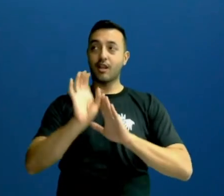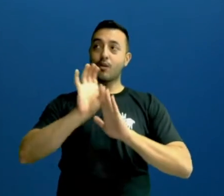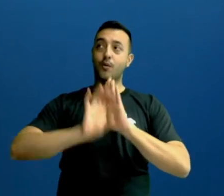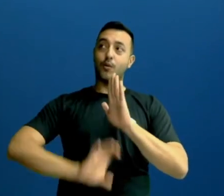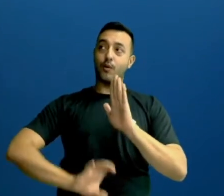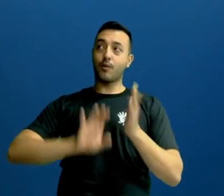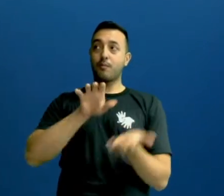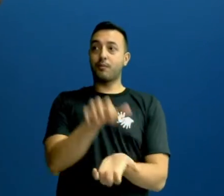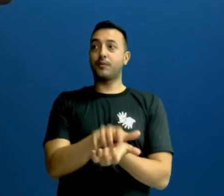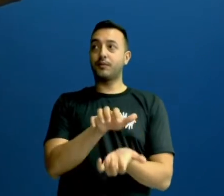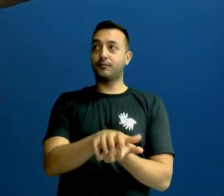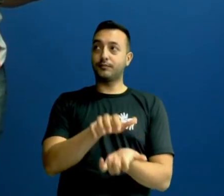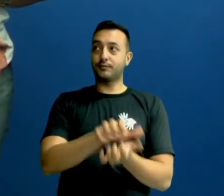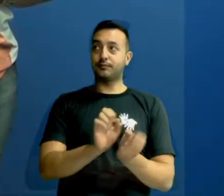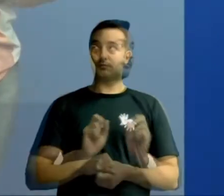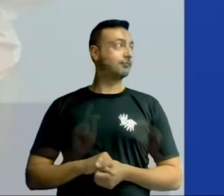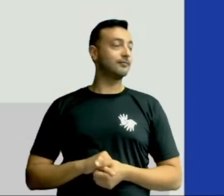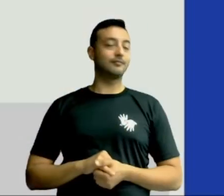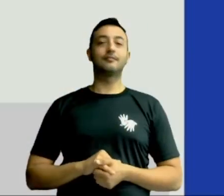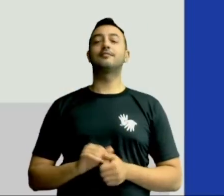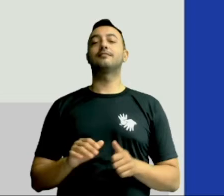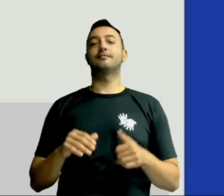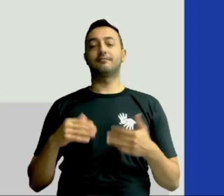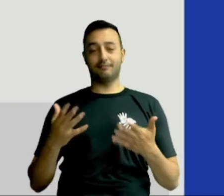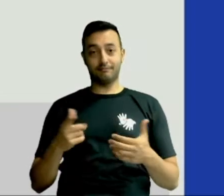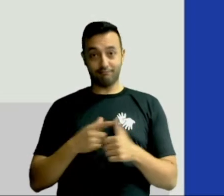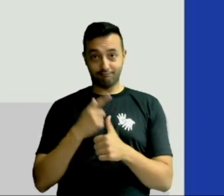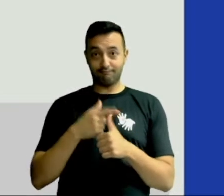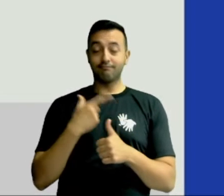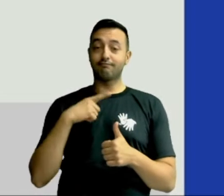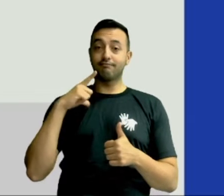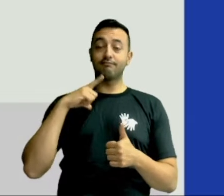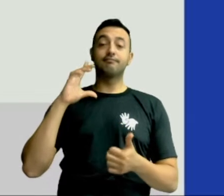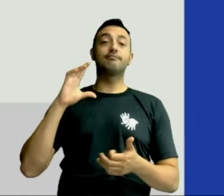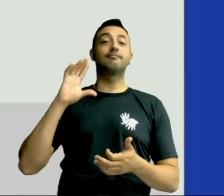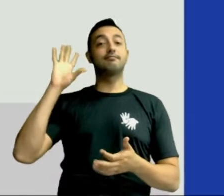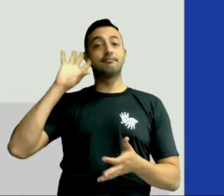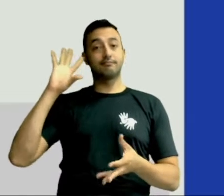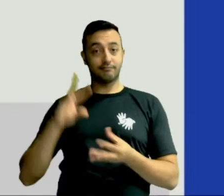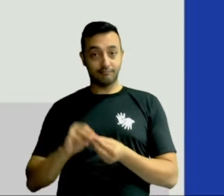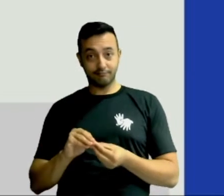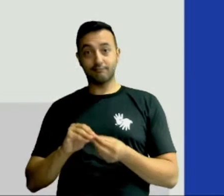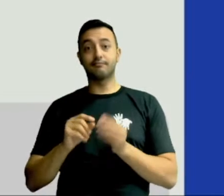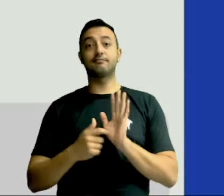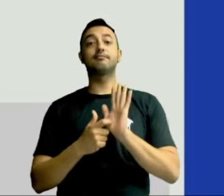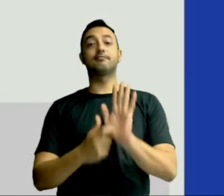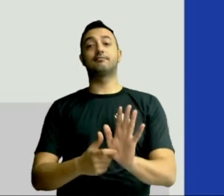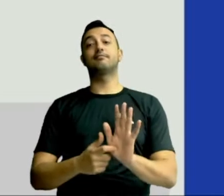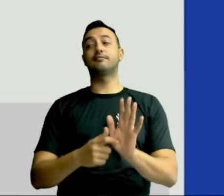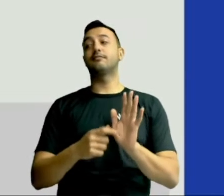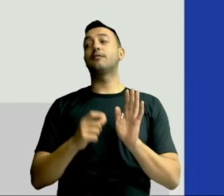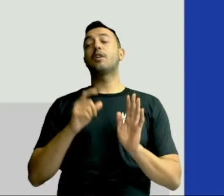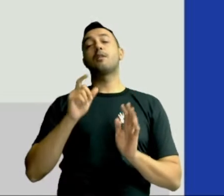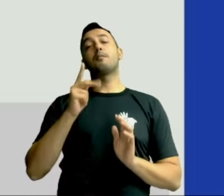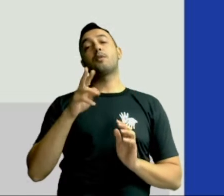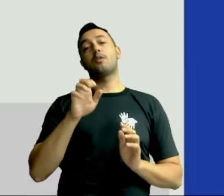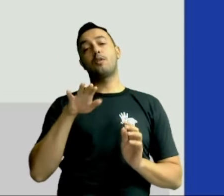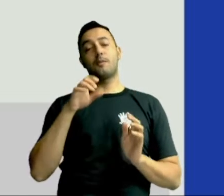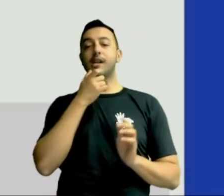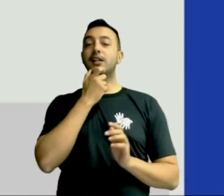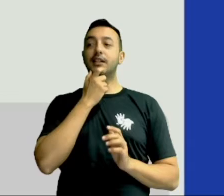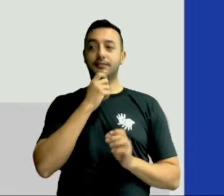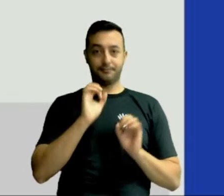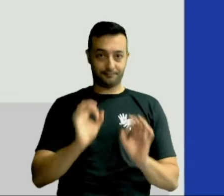currículo de Pernambuco Ok bem primeiramente temos aí a definição dos demonstrativos pronomes na língua